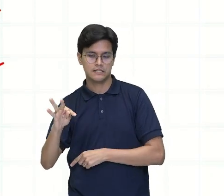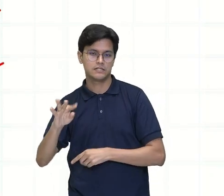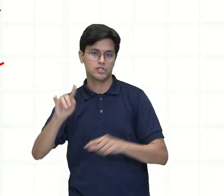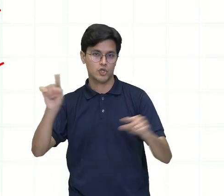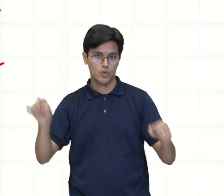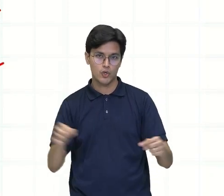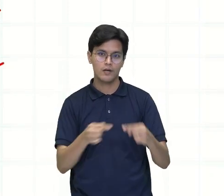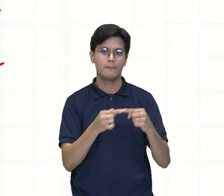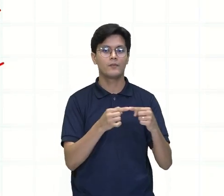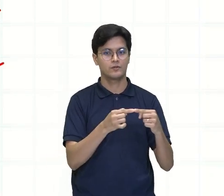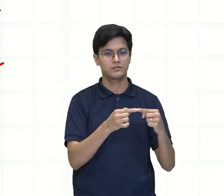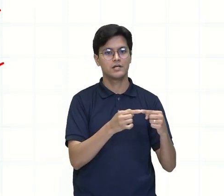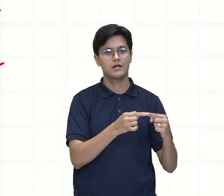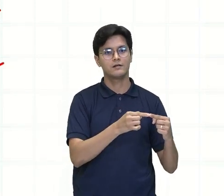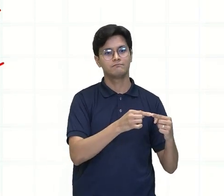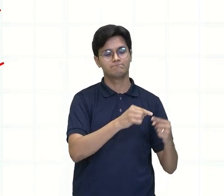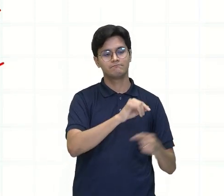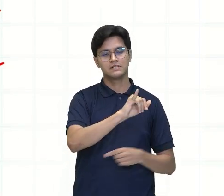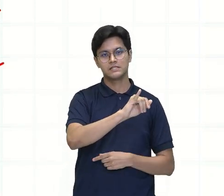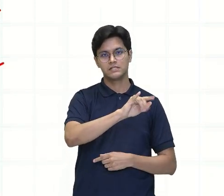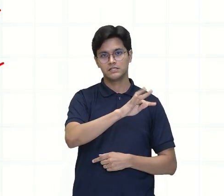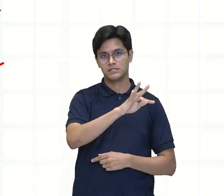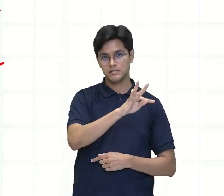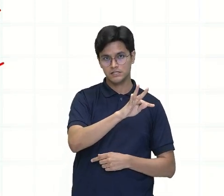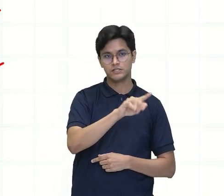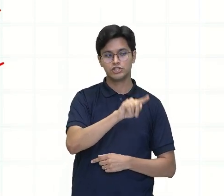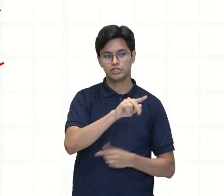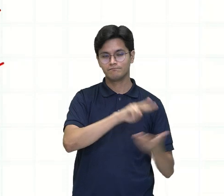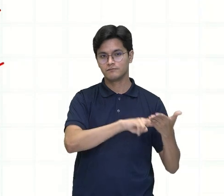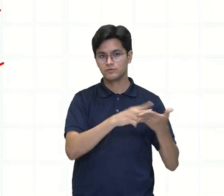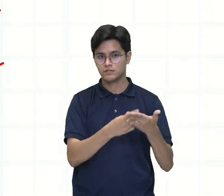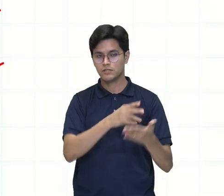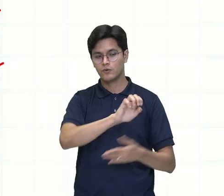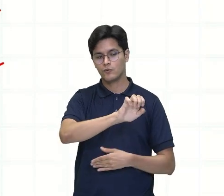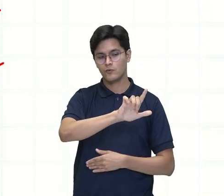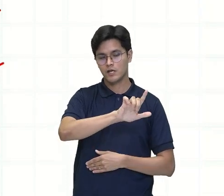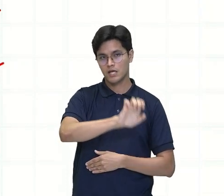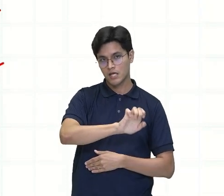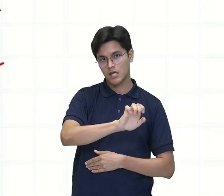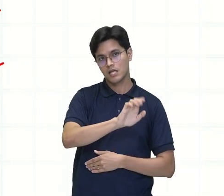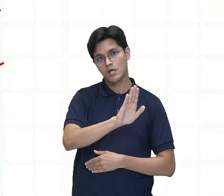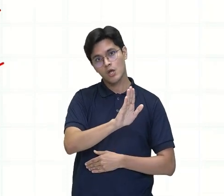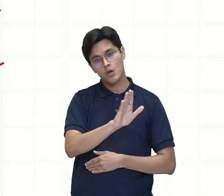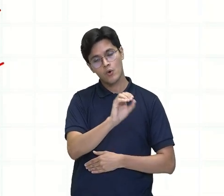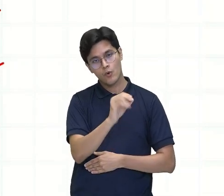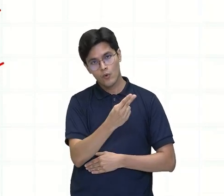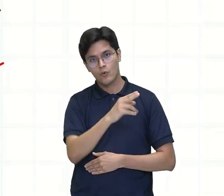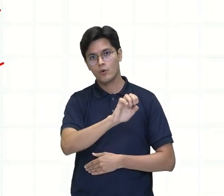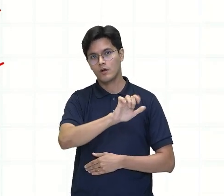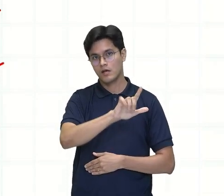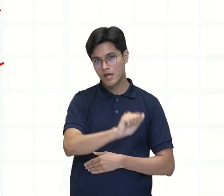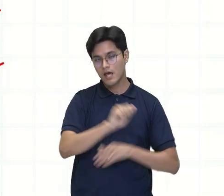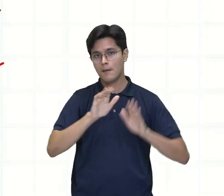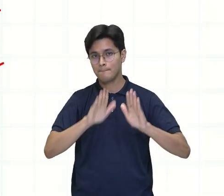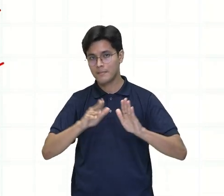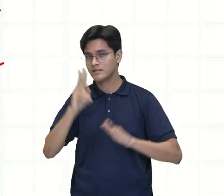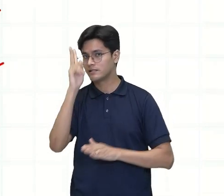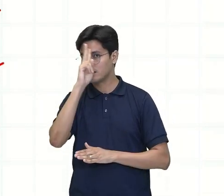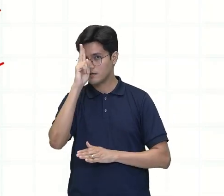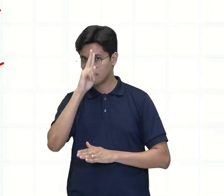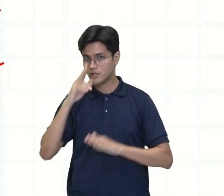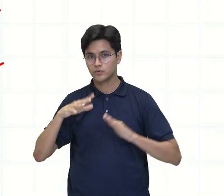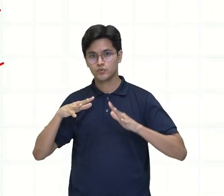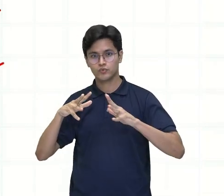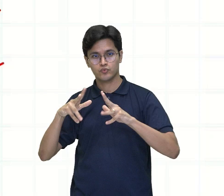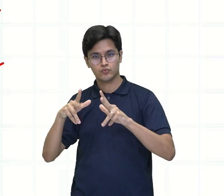da mesma forma que o it também, com função de sujeito, certo? Mas lembrando que todos esses aqui a